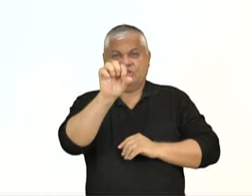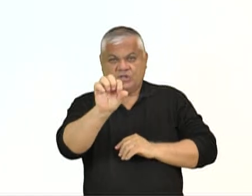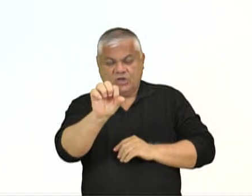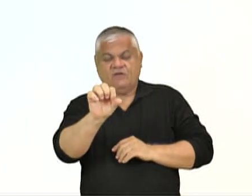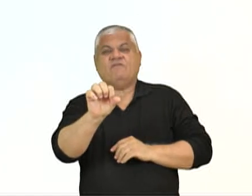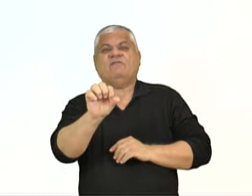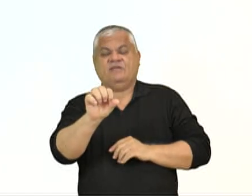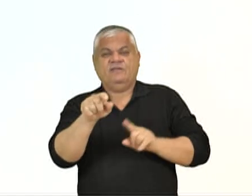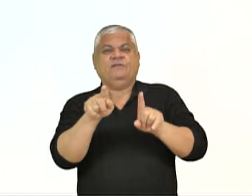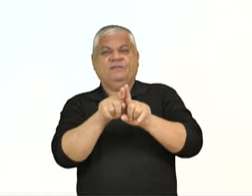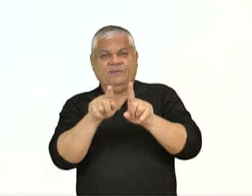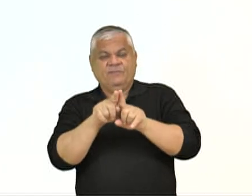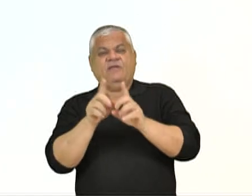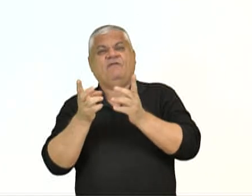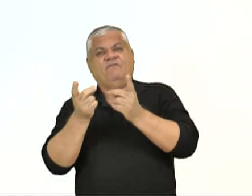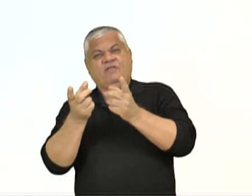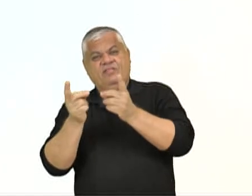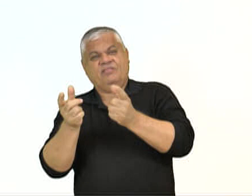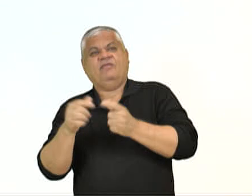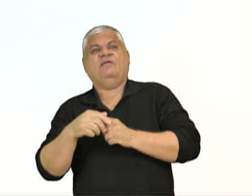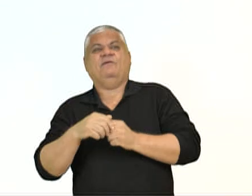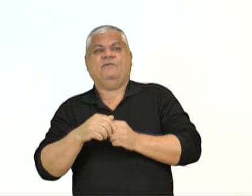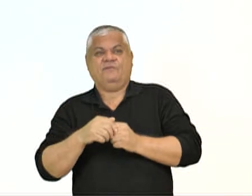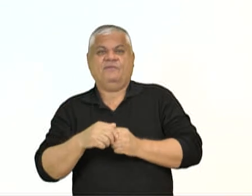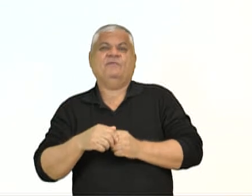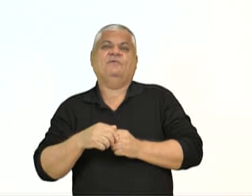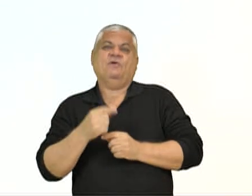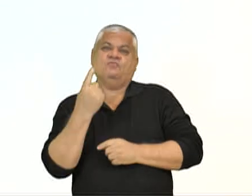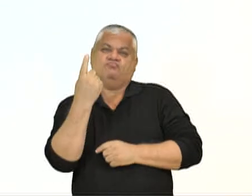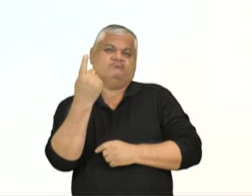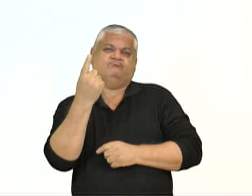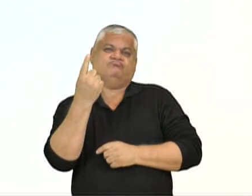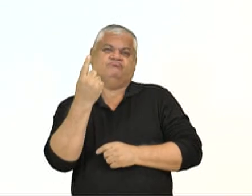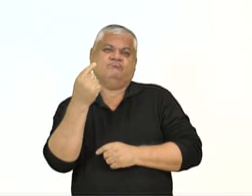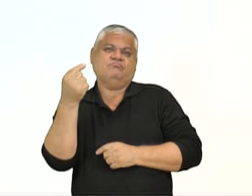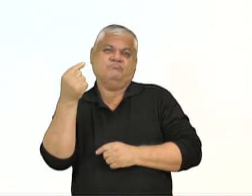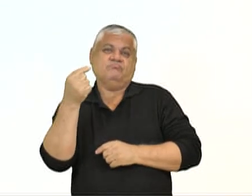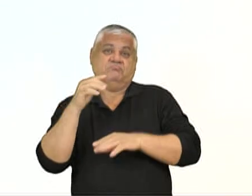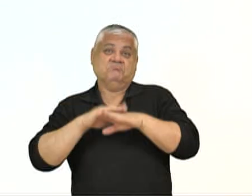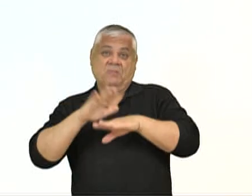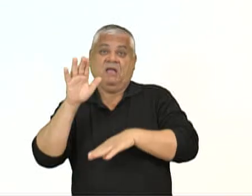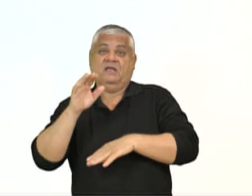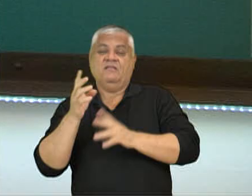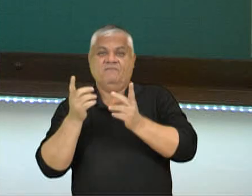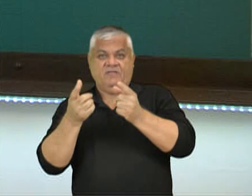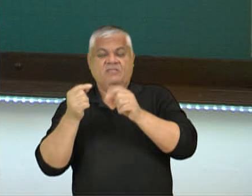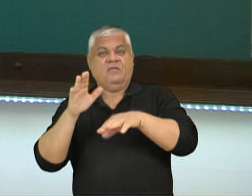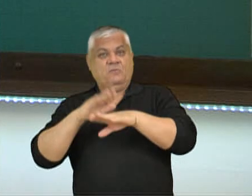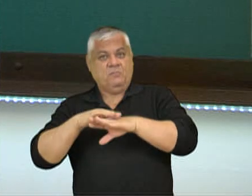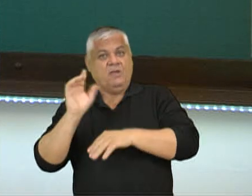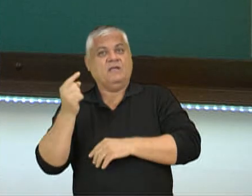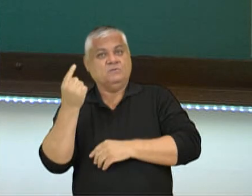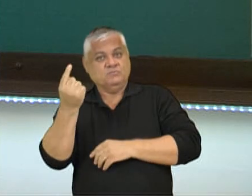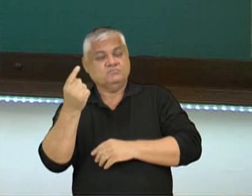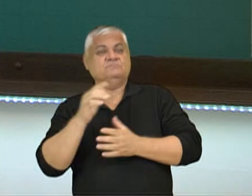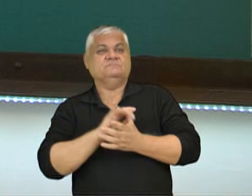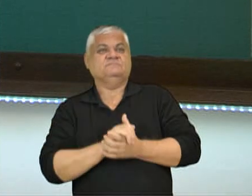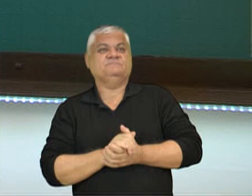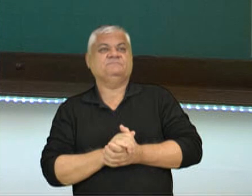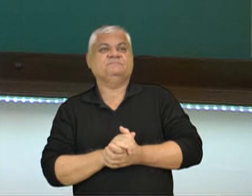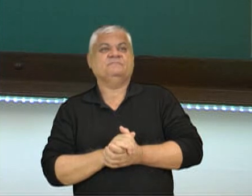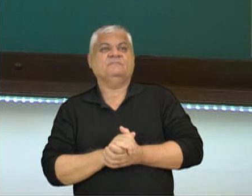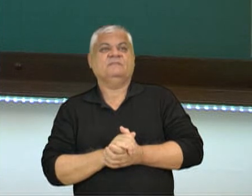mês, este vendedor teve uma venda a mais do que os demais,